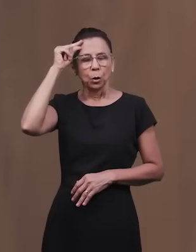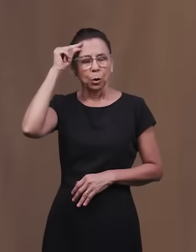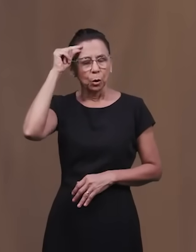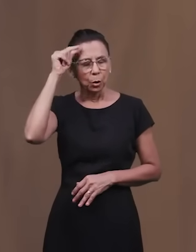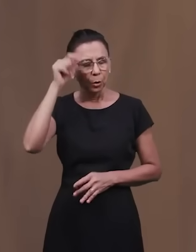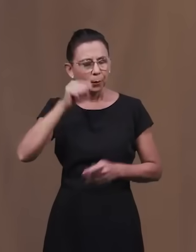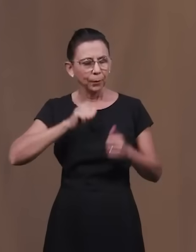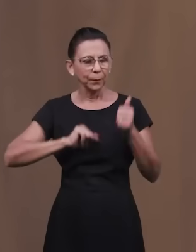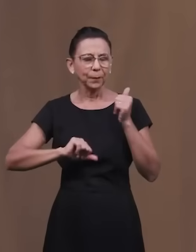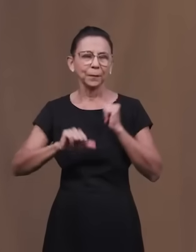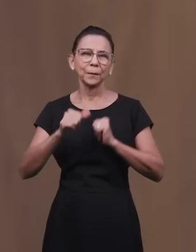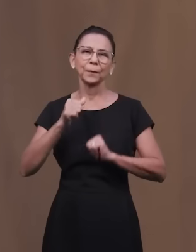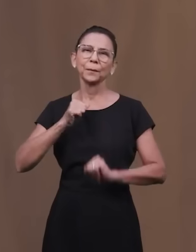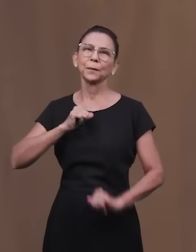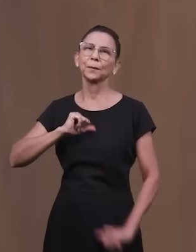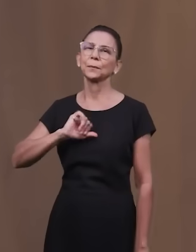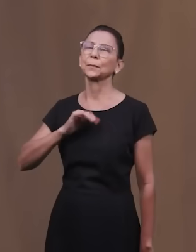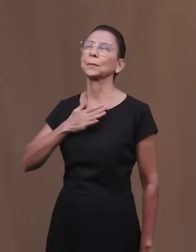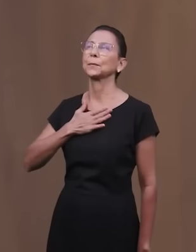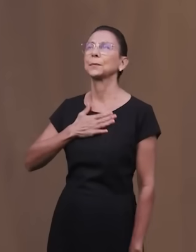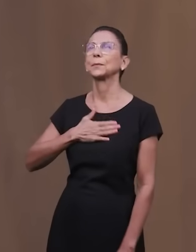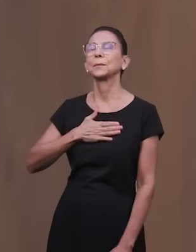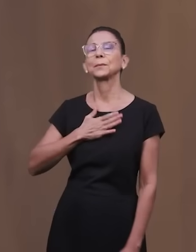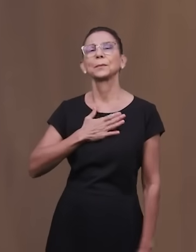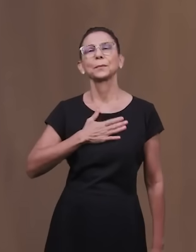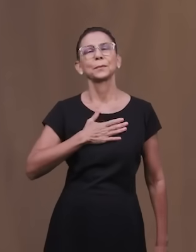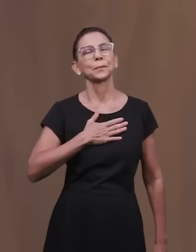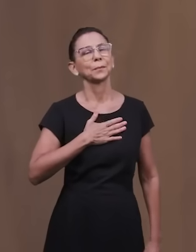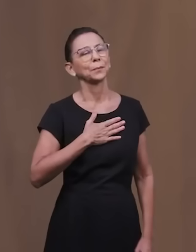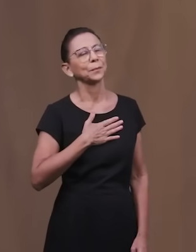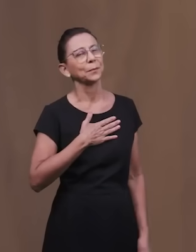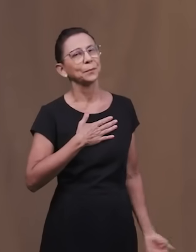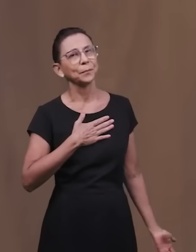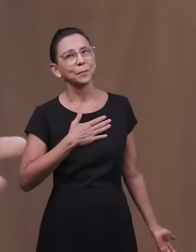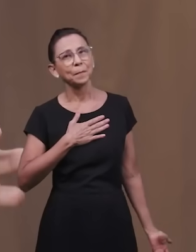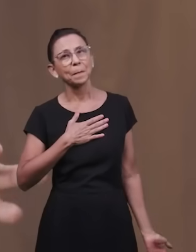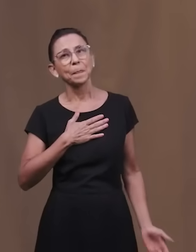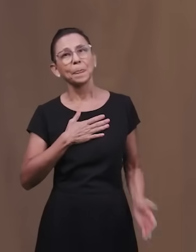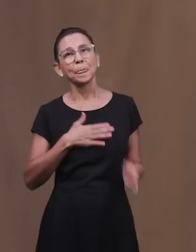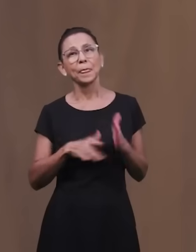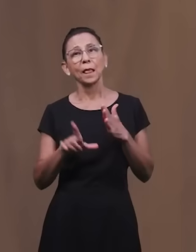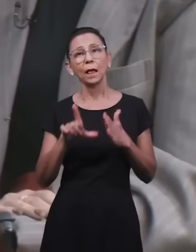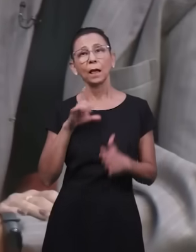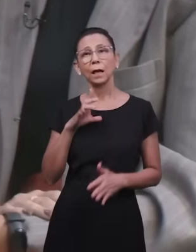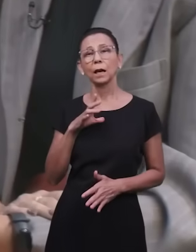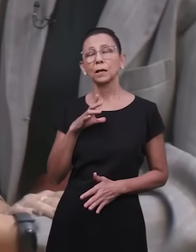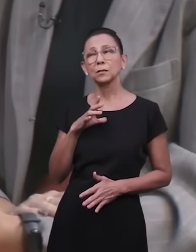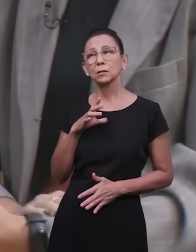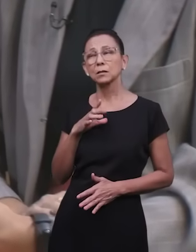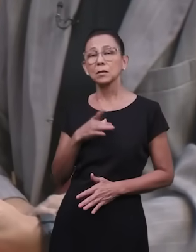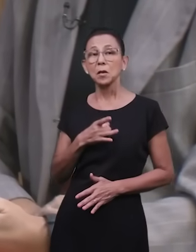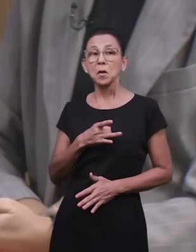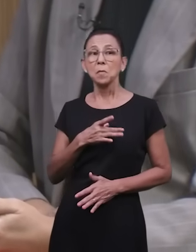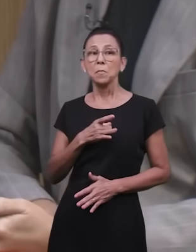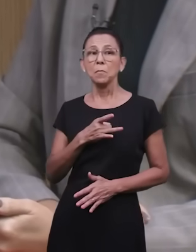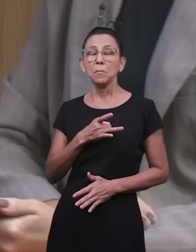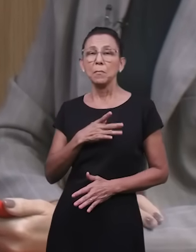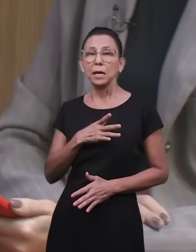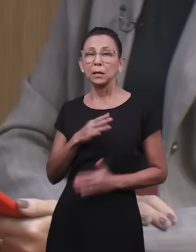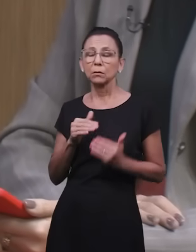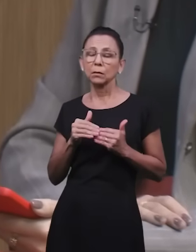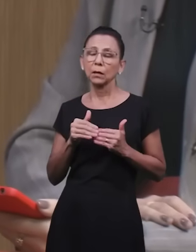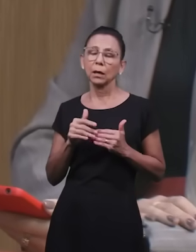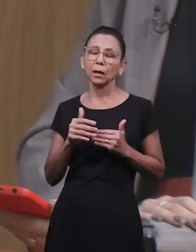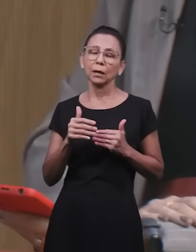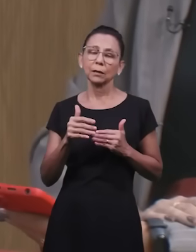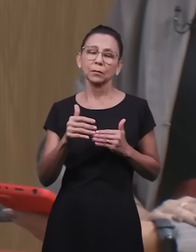certo. E a gente fica mais tranquilo. Logo, esse medo vai ser reduzido. Ele não tem tanta ação, porque é